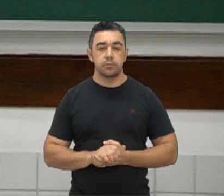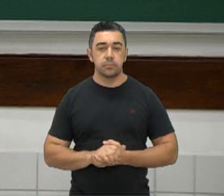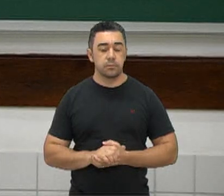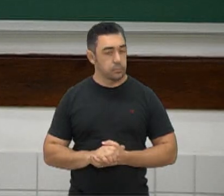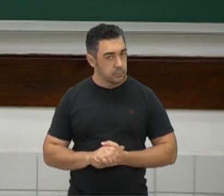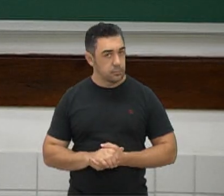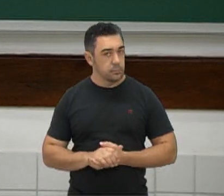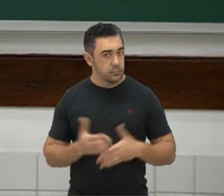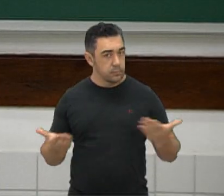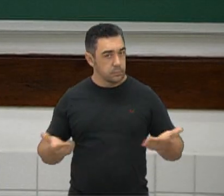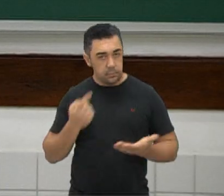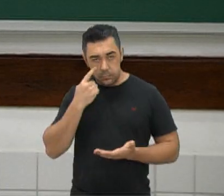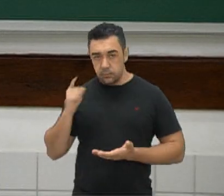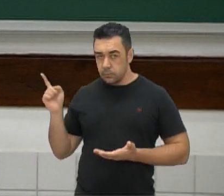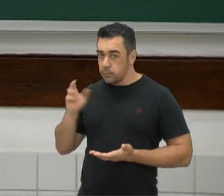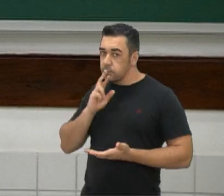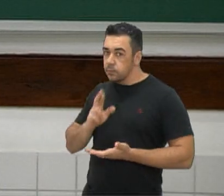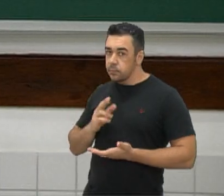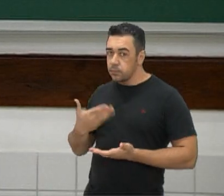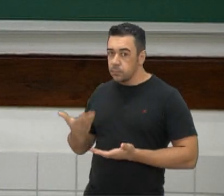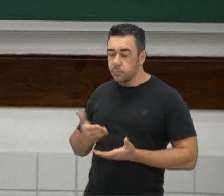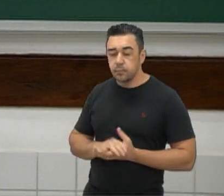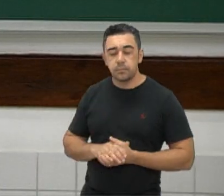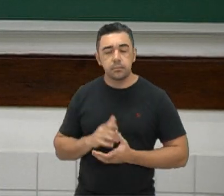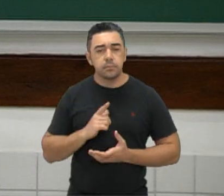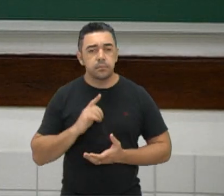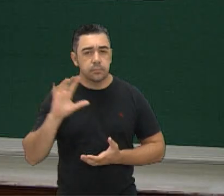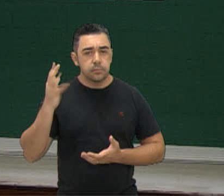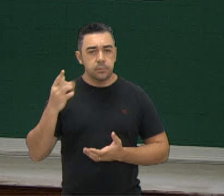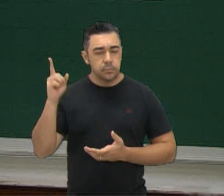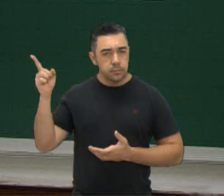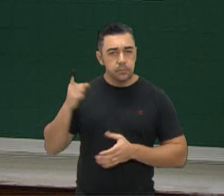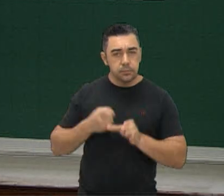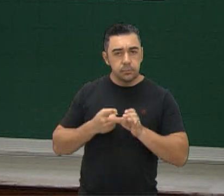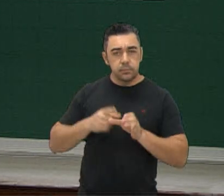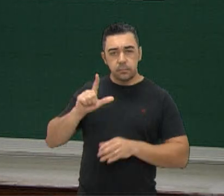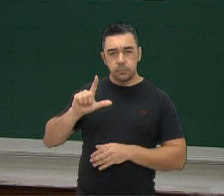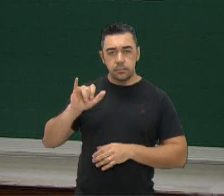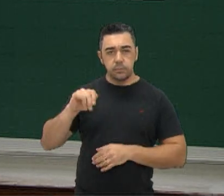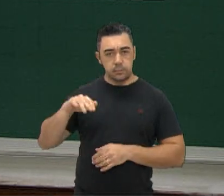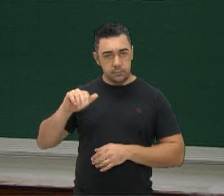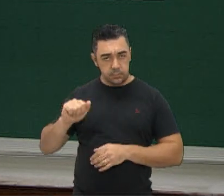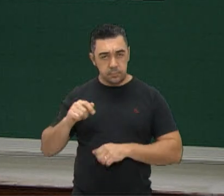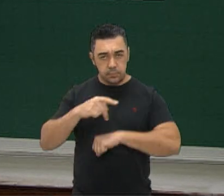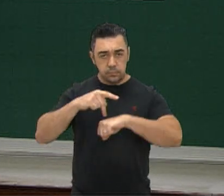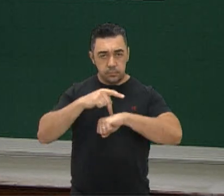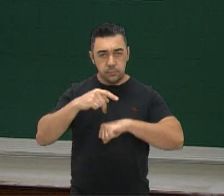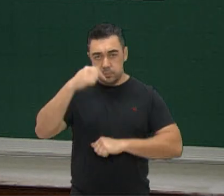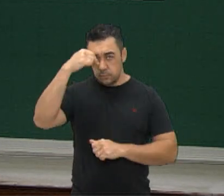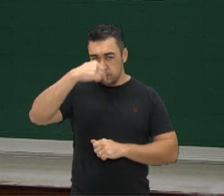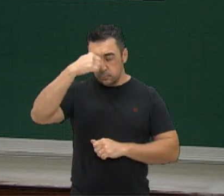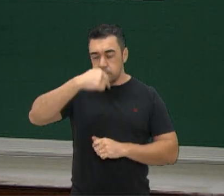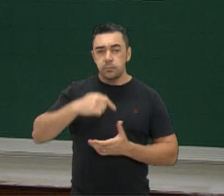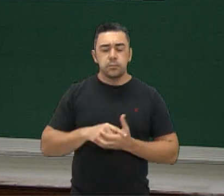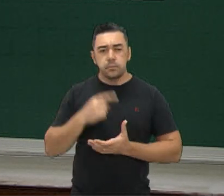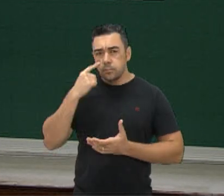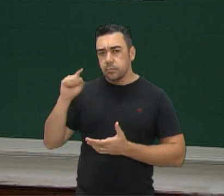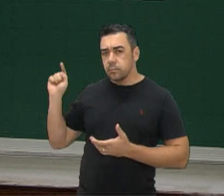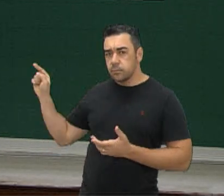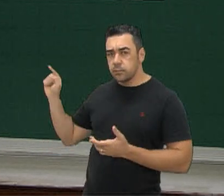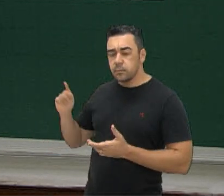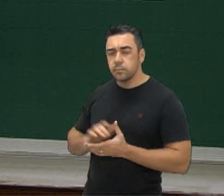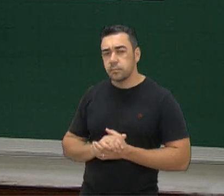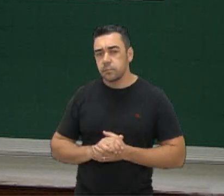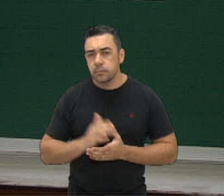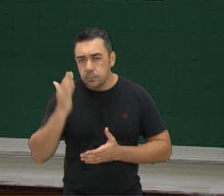A ver, entonces, com base na previsão de tempo em Lima, Peru, contesta. Então, com base na previsão, será